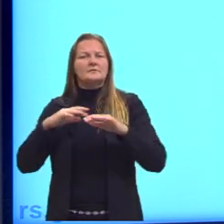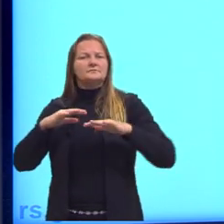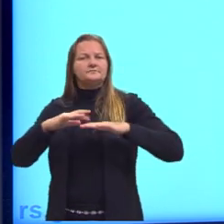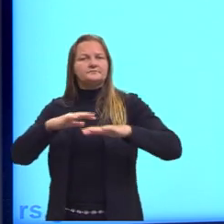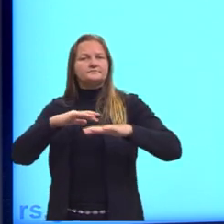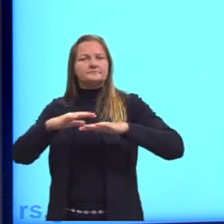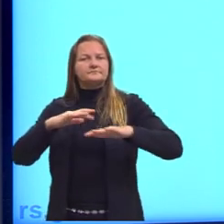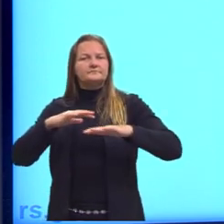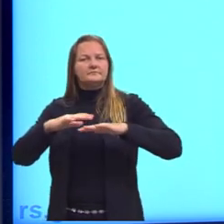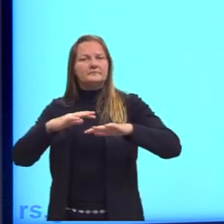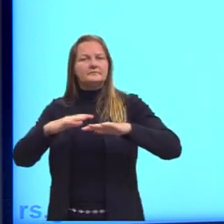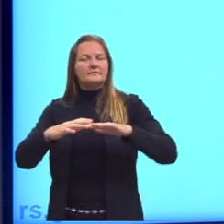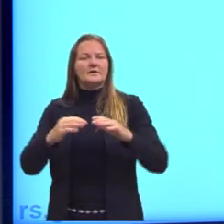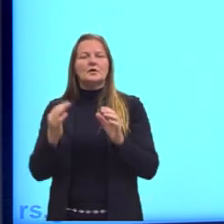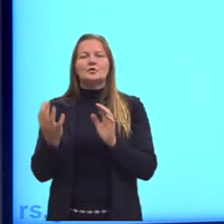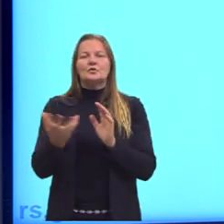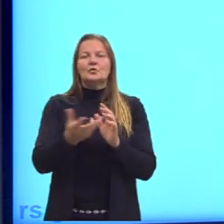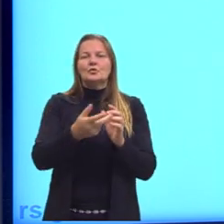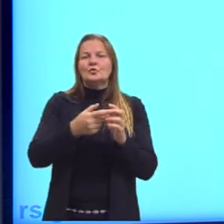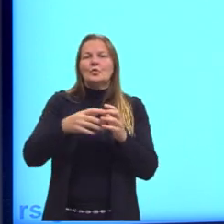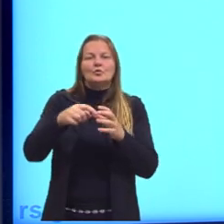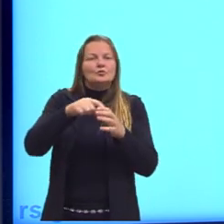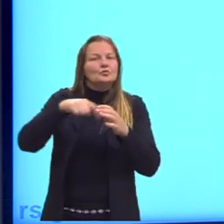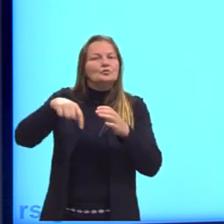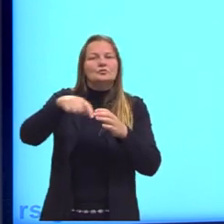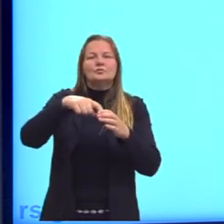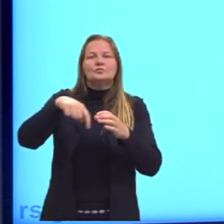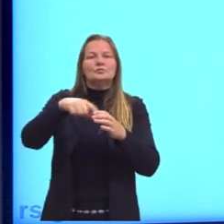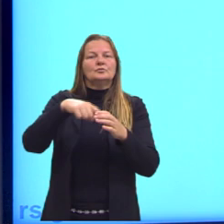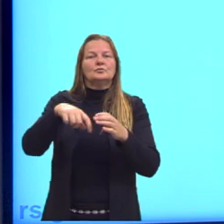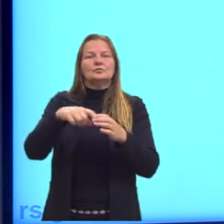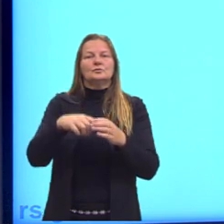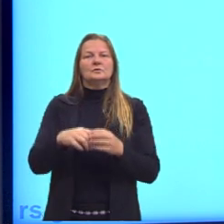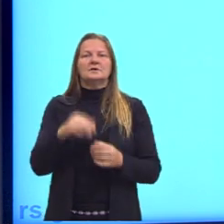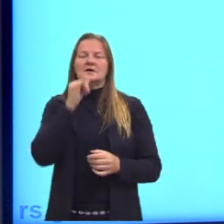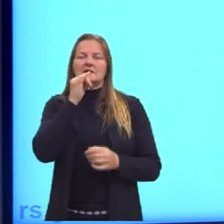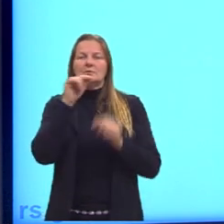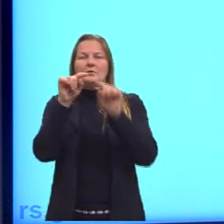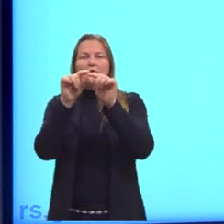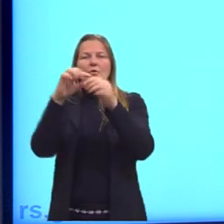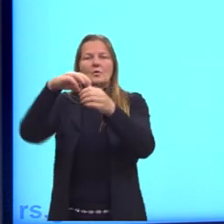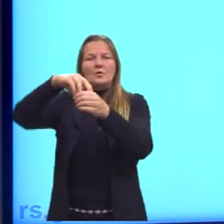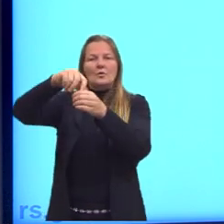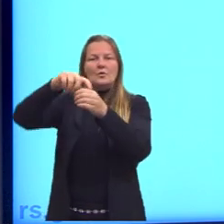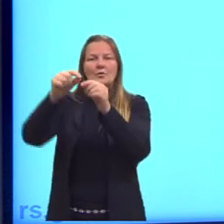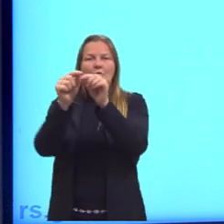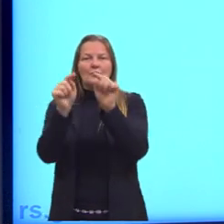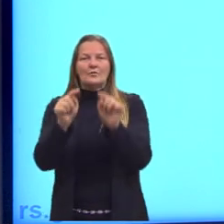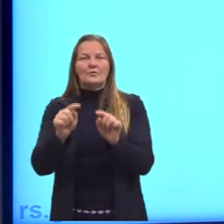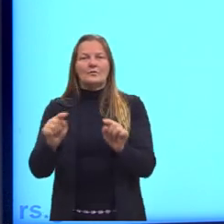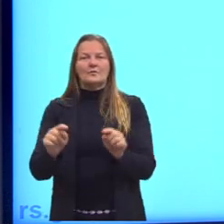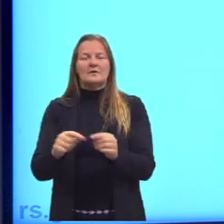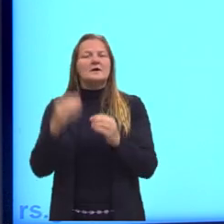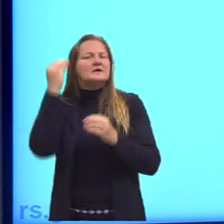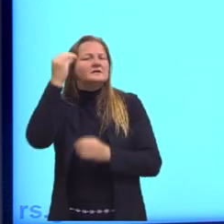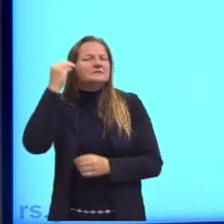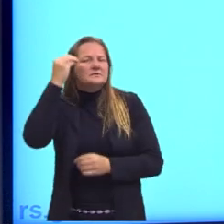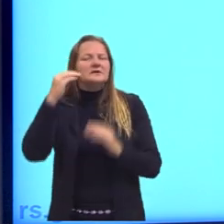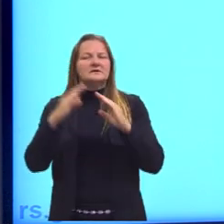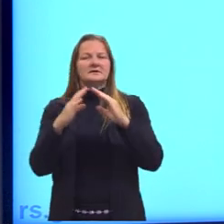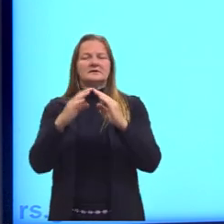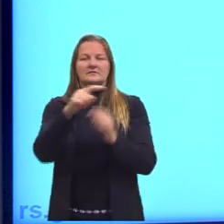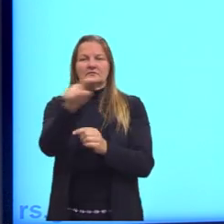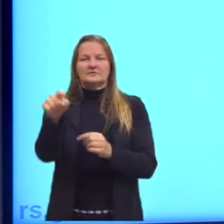integralmente a todos os pontos do fruto então eu coloquei aqui uma garrafinha para vocês até fazer a experiência em